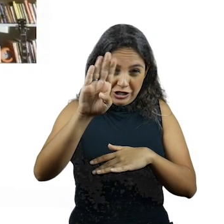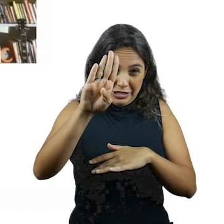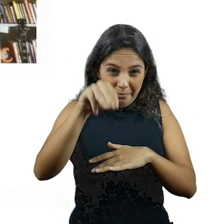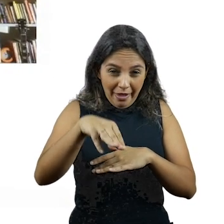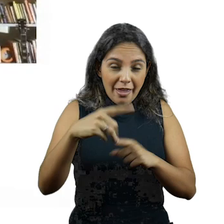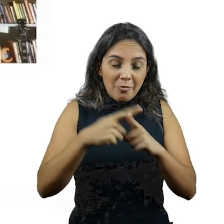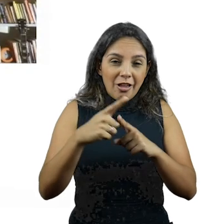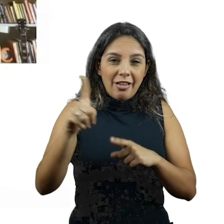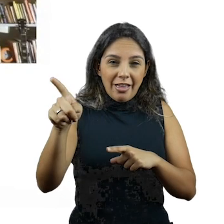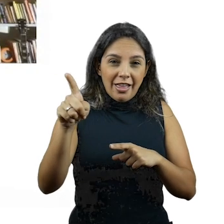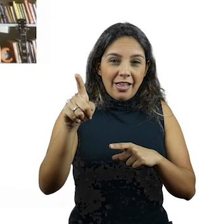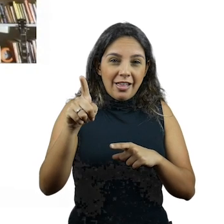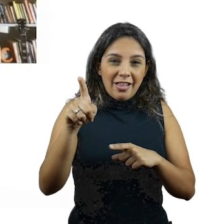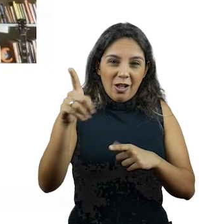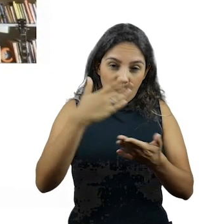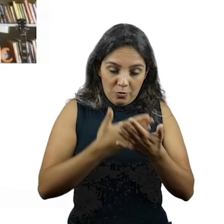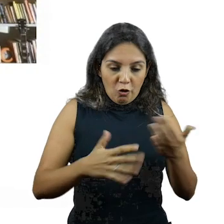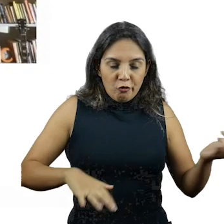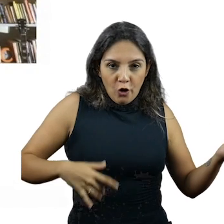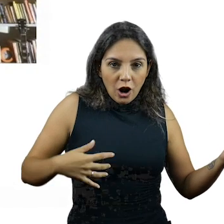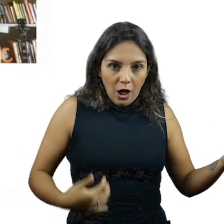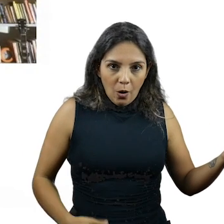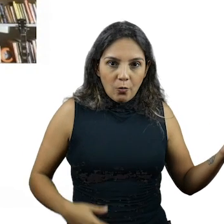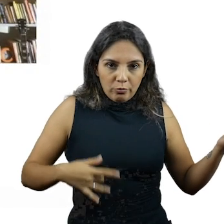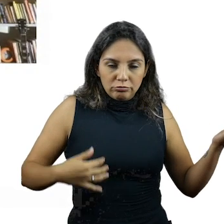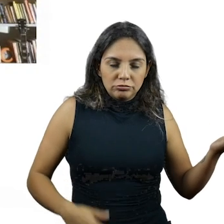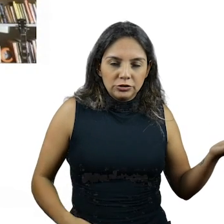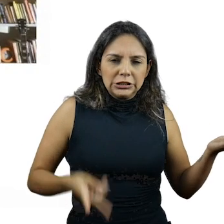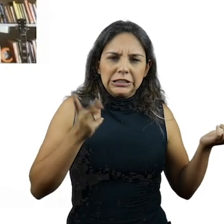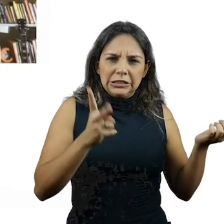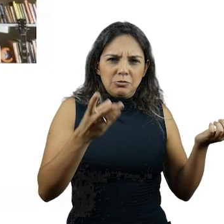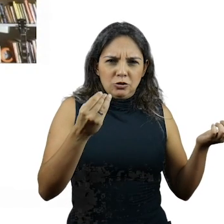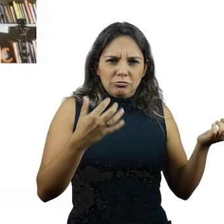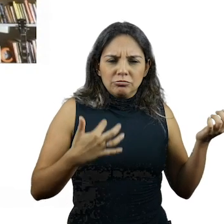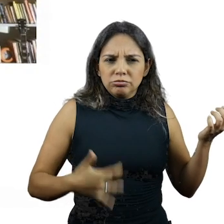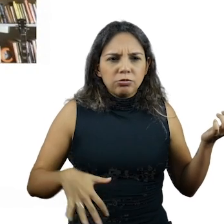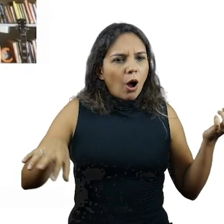começou tocando violão e sempre o violão dele foi muito rítmico, né?